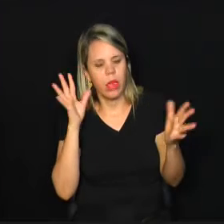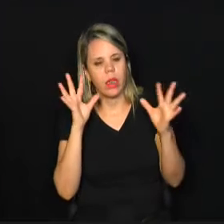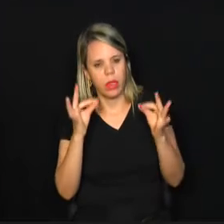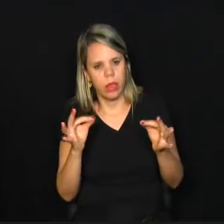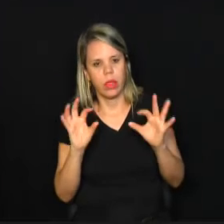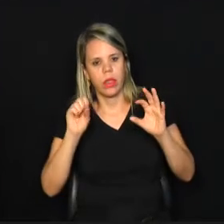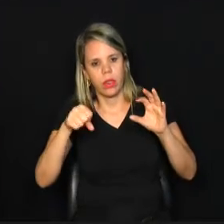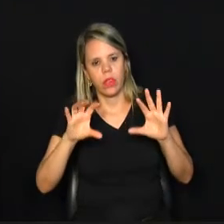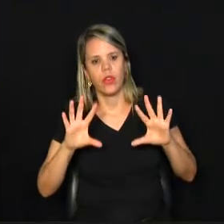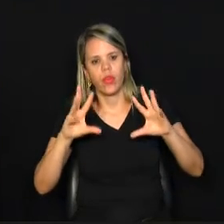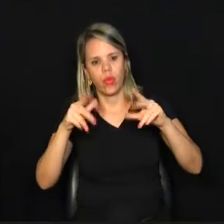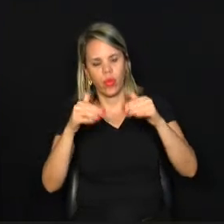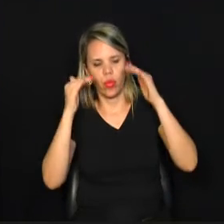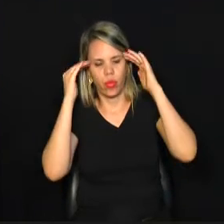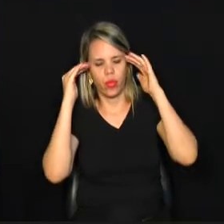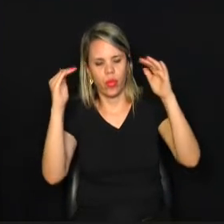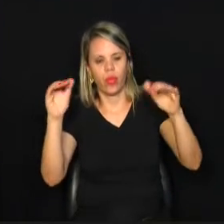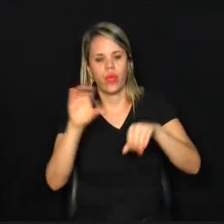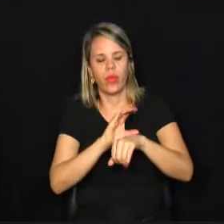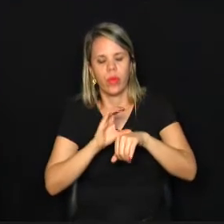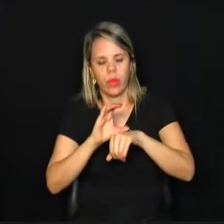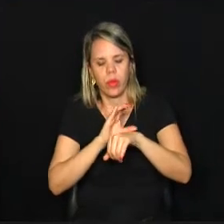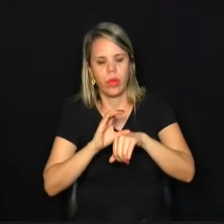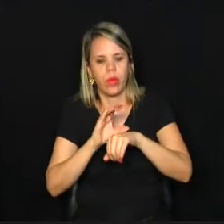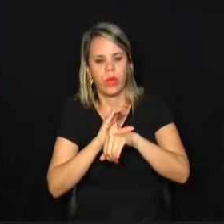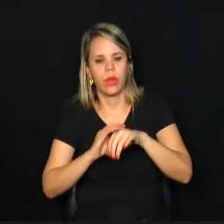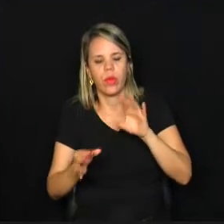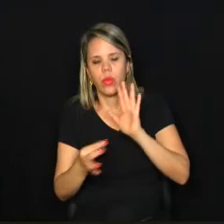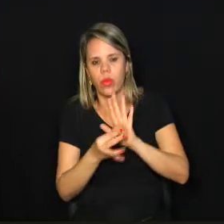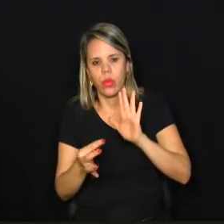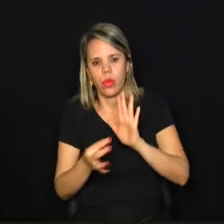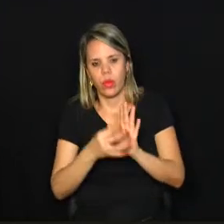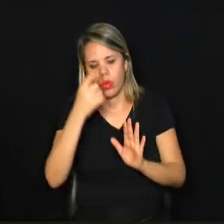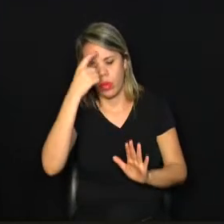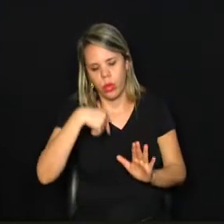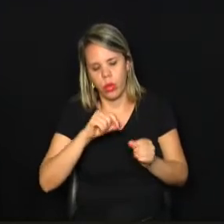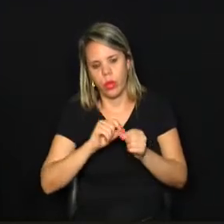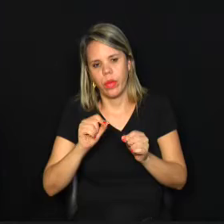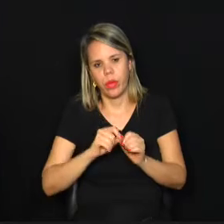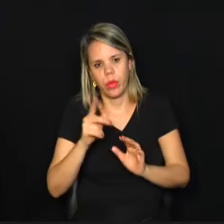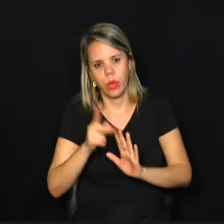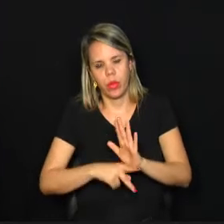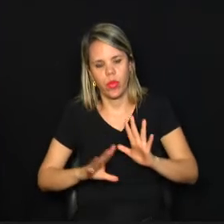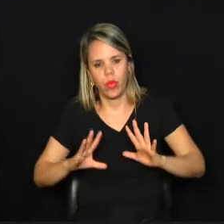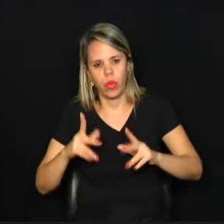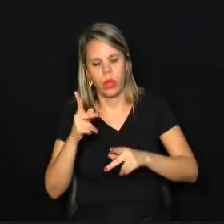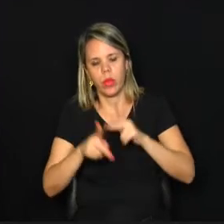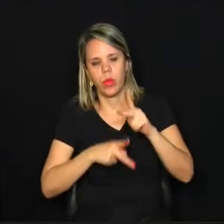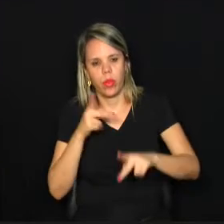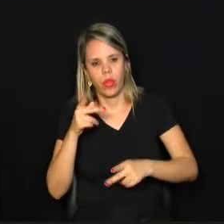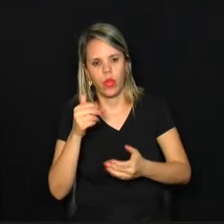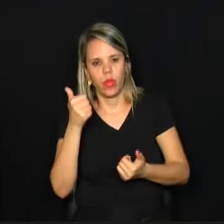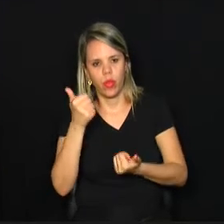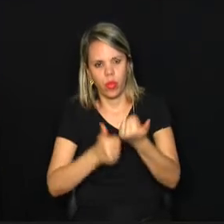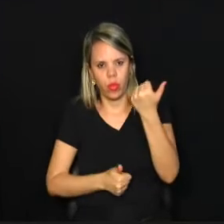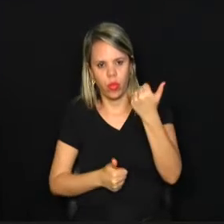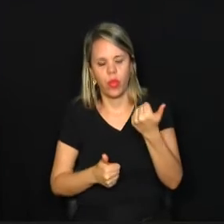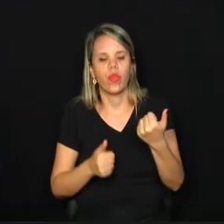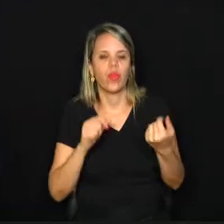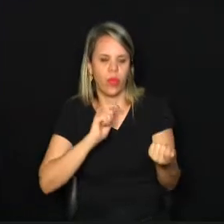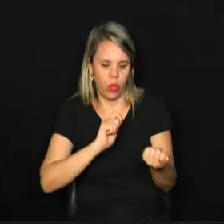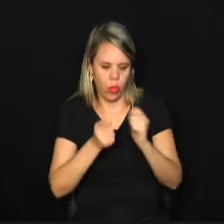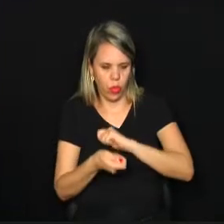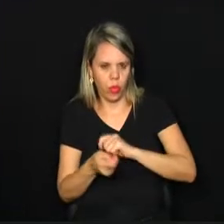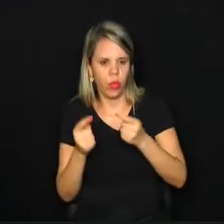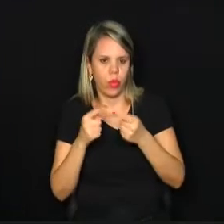princípios constitucionais e a minha opinião quando fiz o projeto e a diretoria inteira avaliou é que ele se encontra completamente